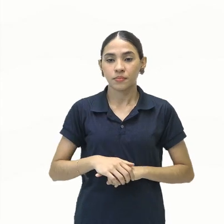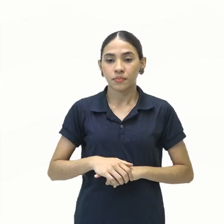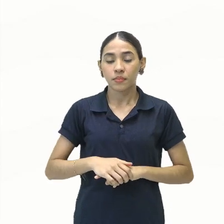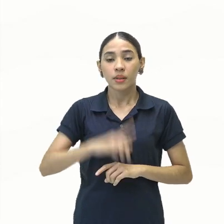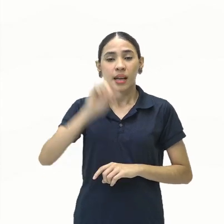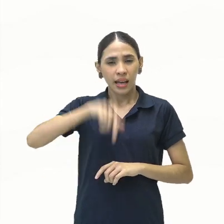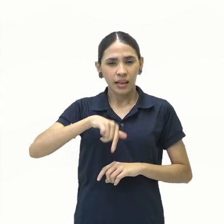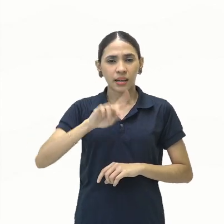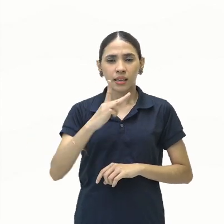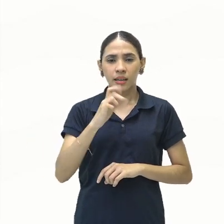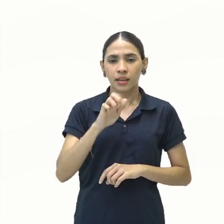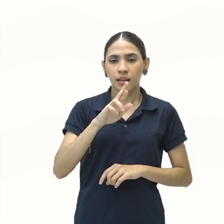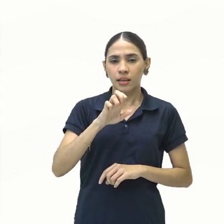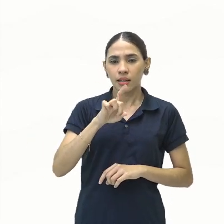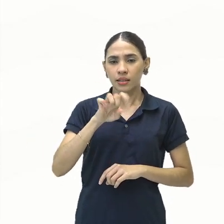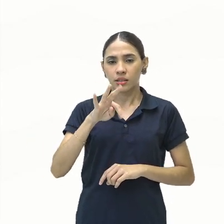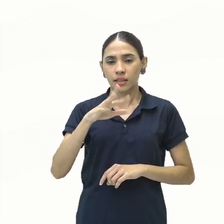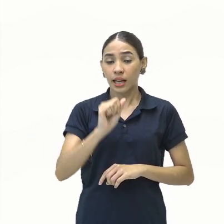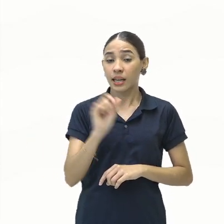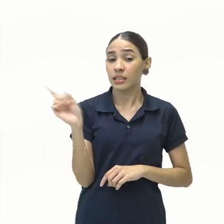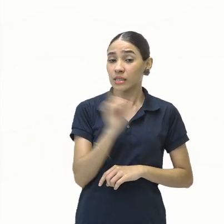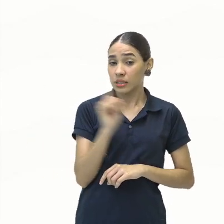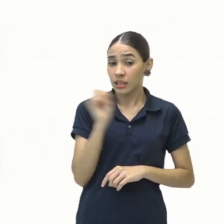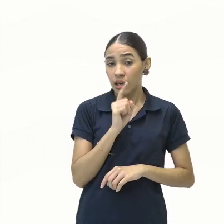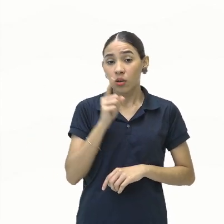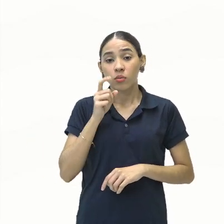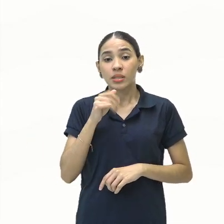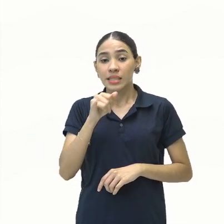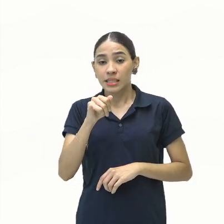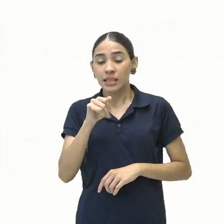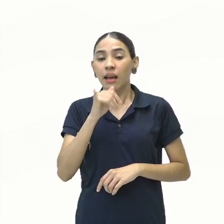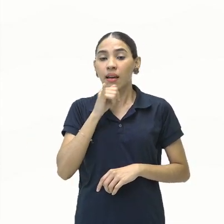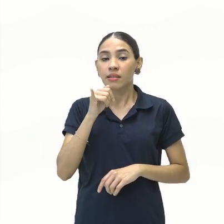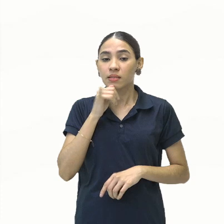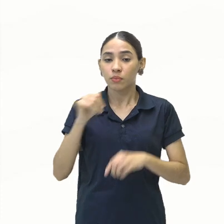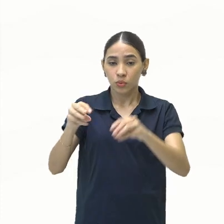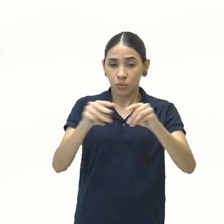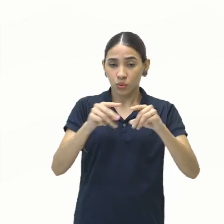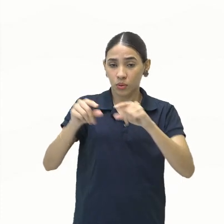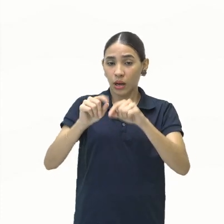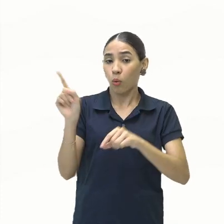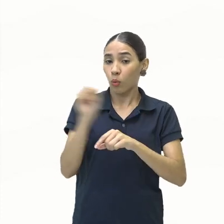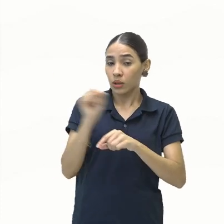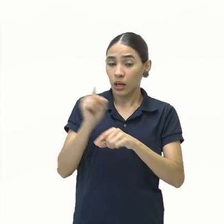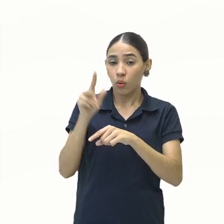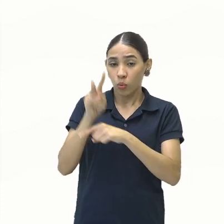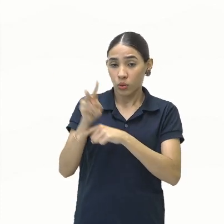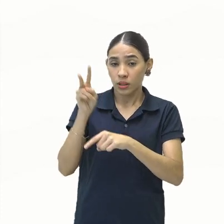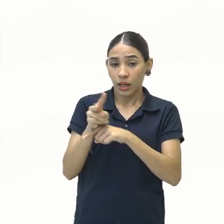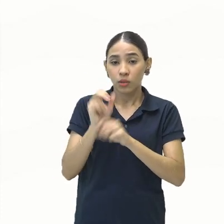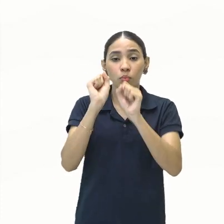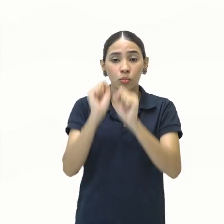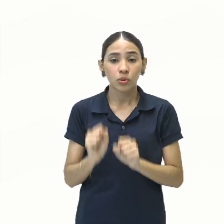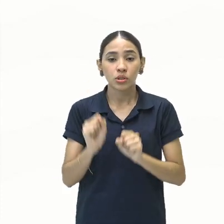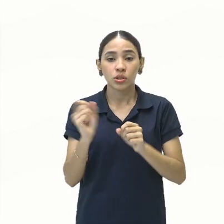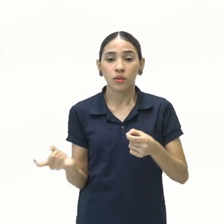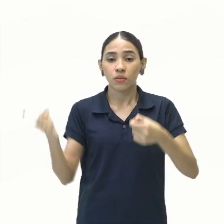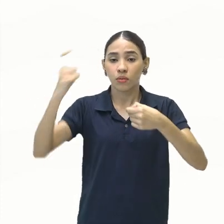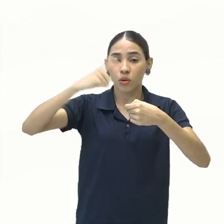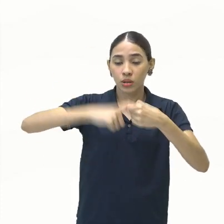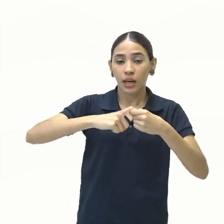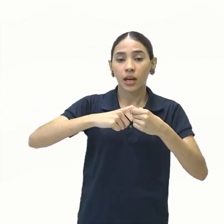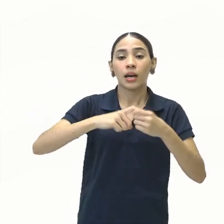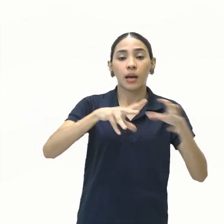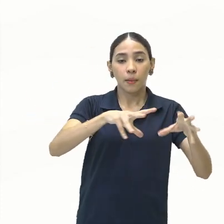eram hereditárias? Não. Caso a terra não fosse cultivada, podia ser retomada